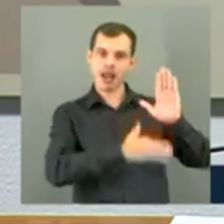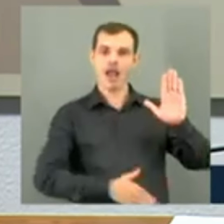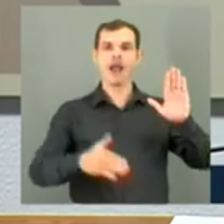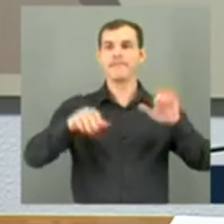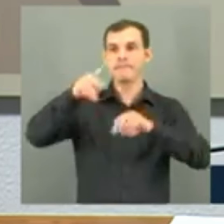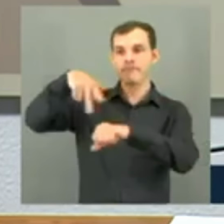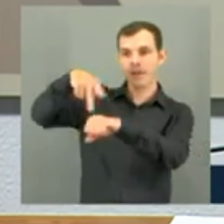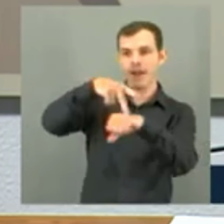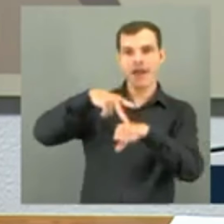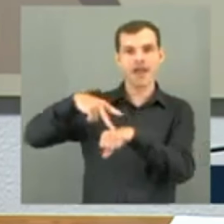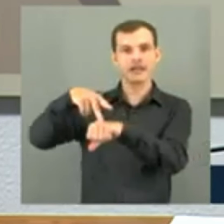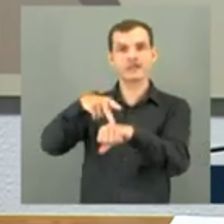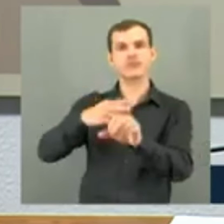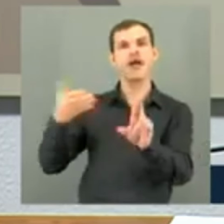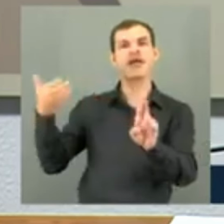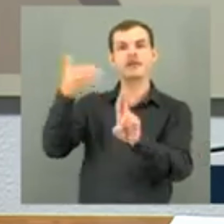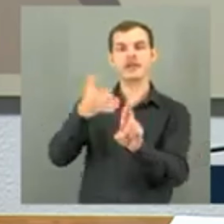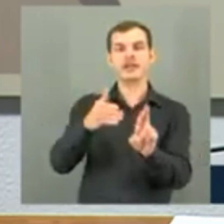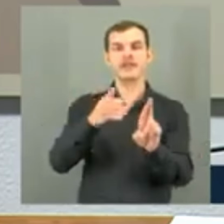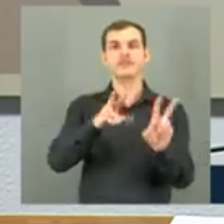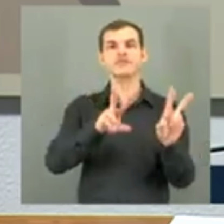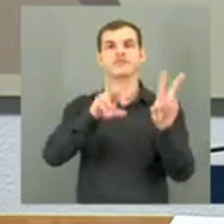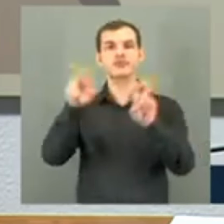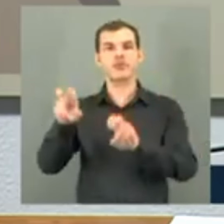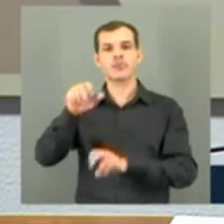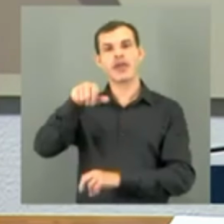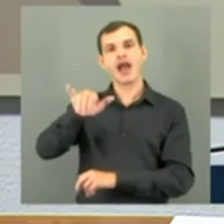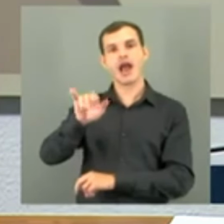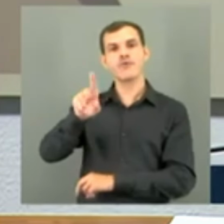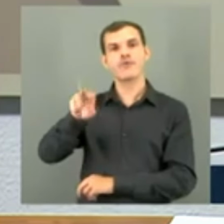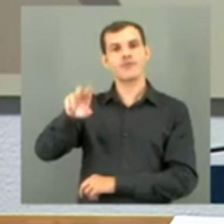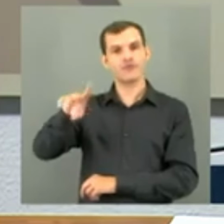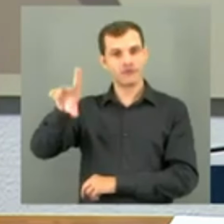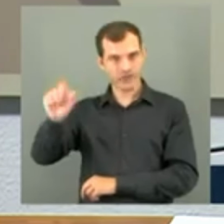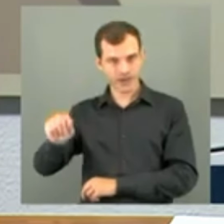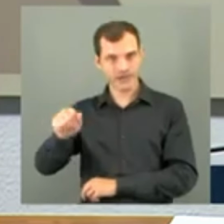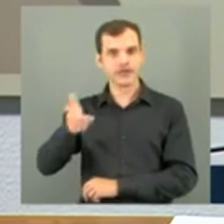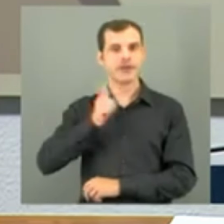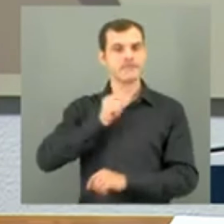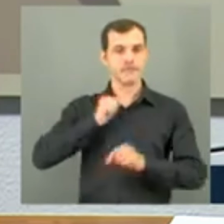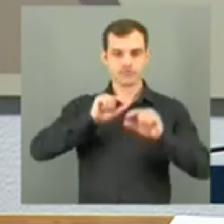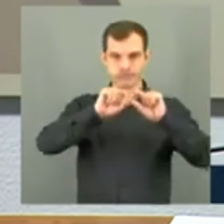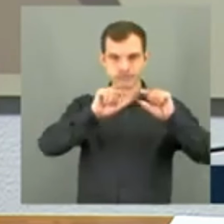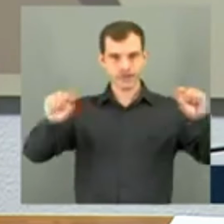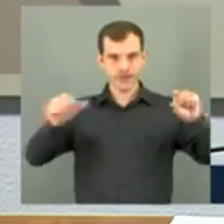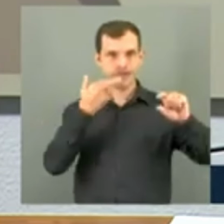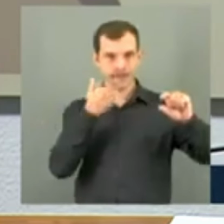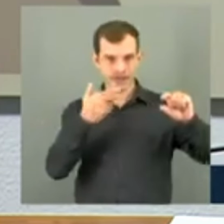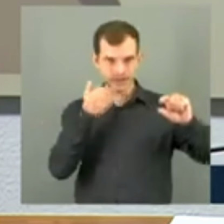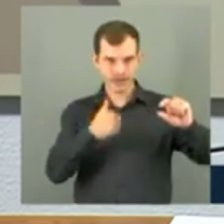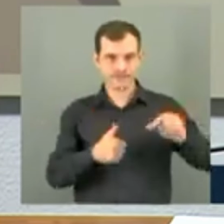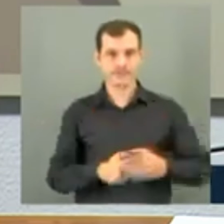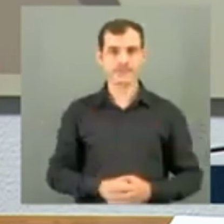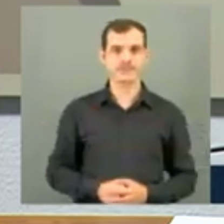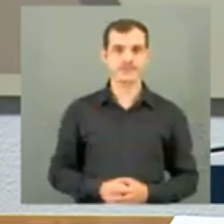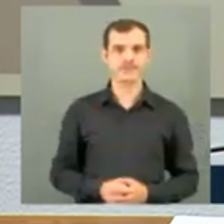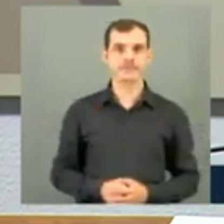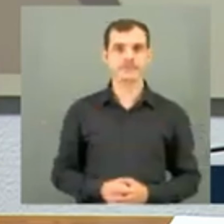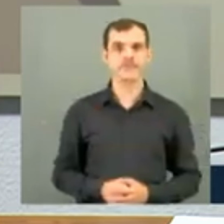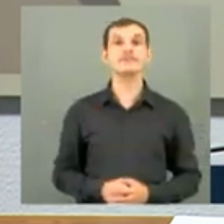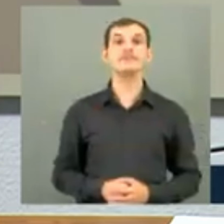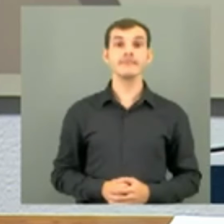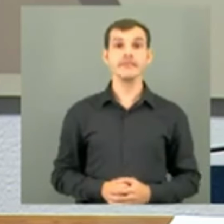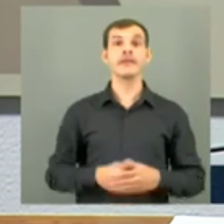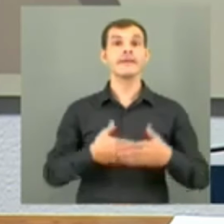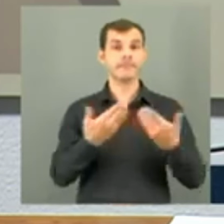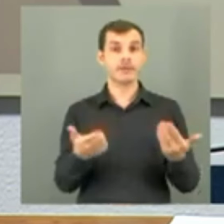a formação em Ayurveda, chamado Benchmarks for the Training in Ayurveda. São